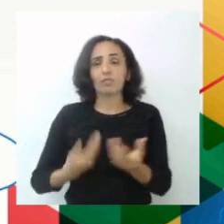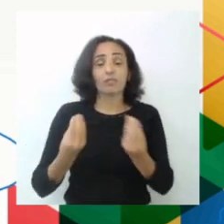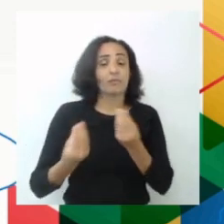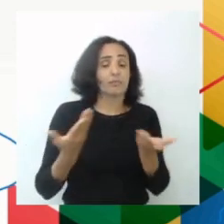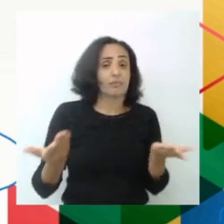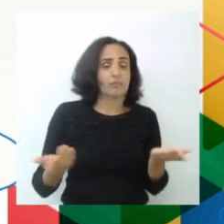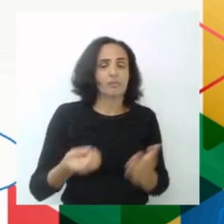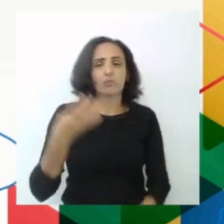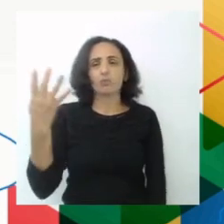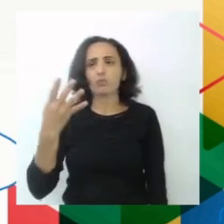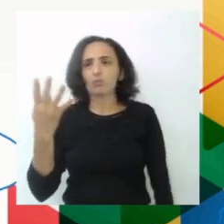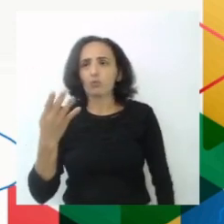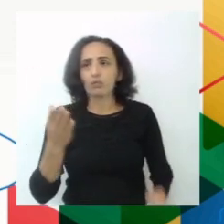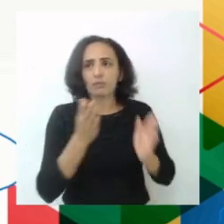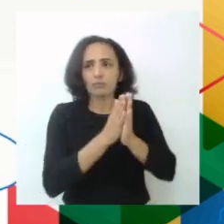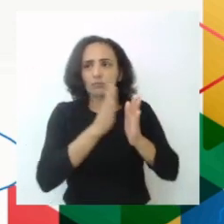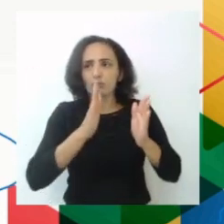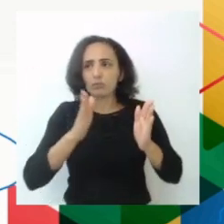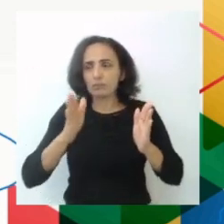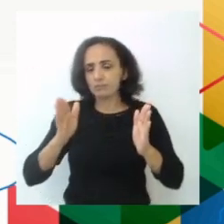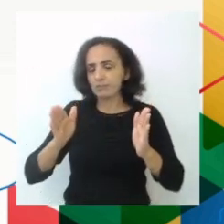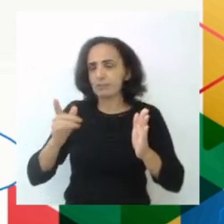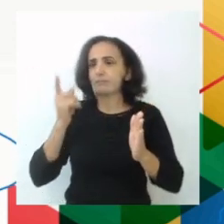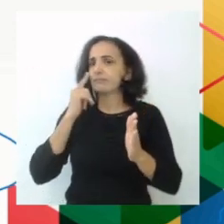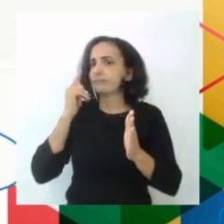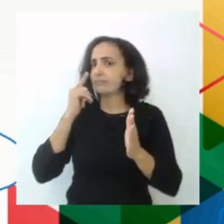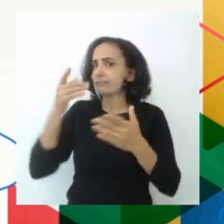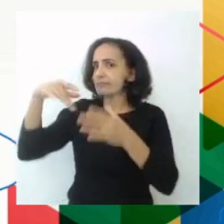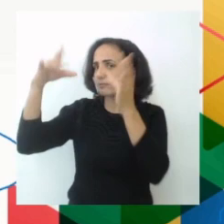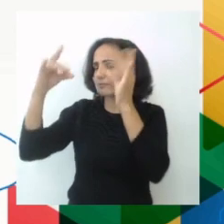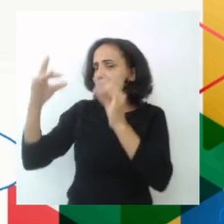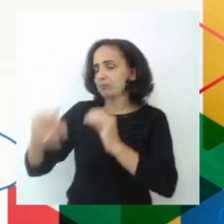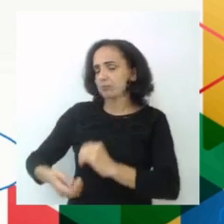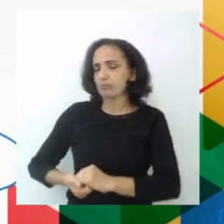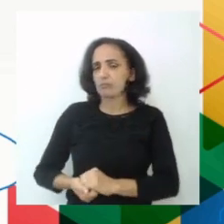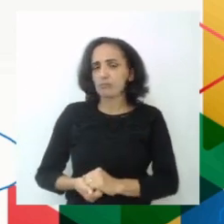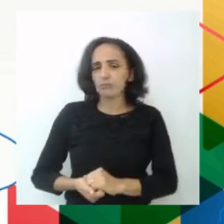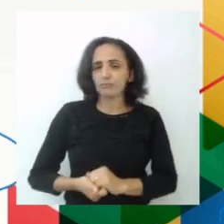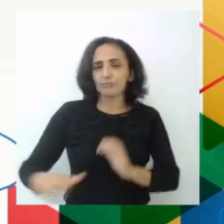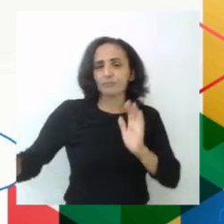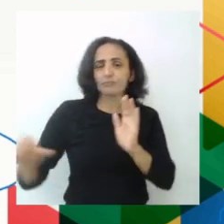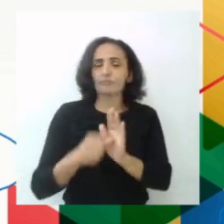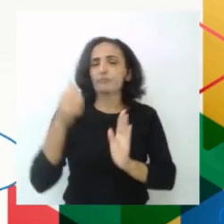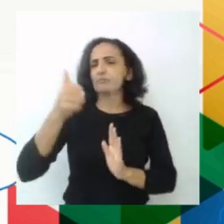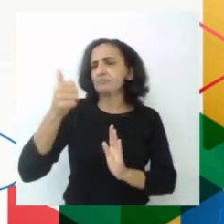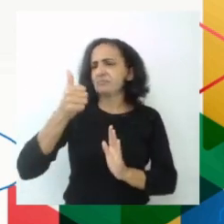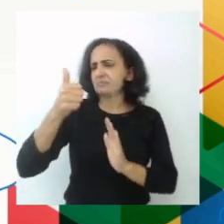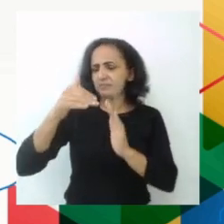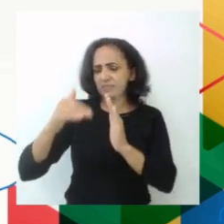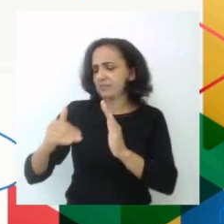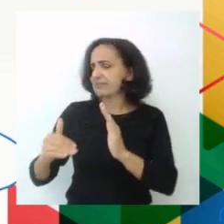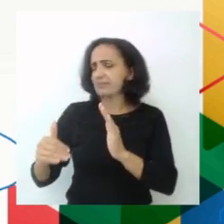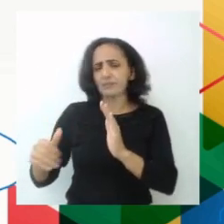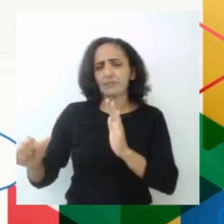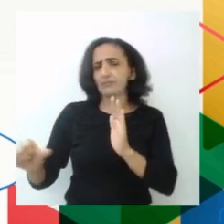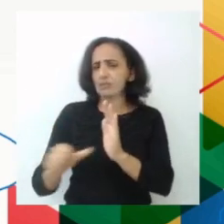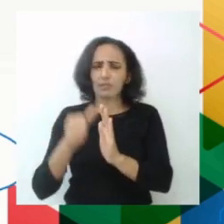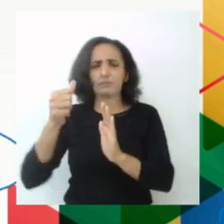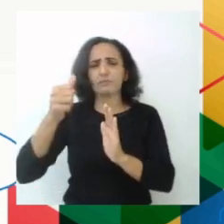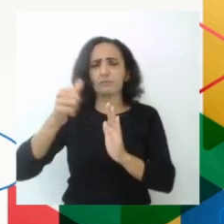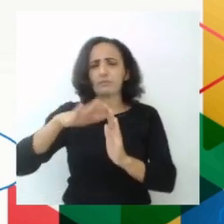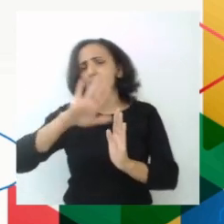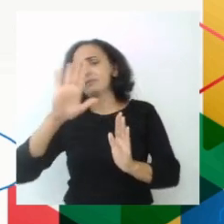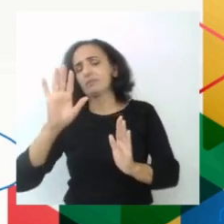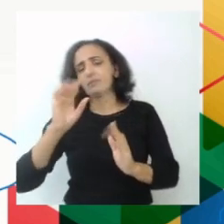primeira, 4 pela segunda e 3 pelo terceiro. Porque quem ganha em primeiro lugar não vai disputar nem o segundo nem o terceiro. Então